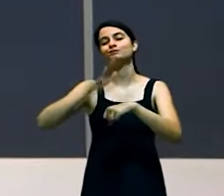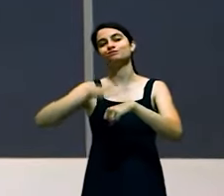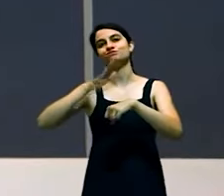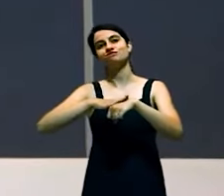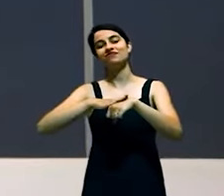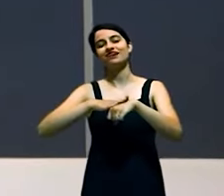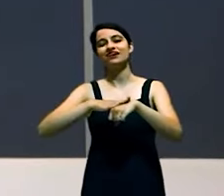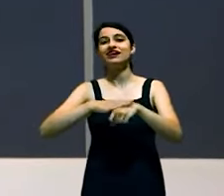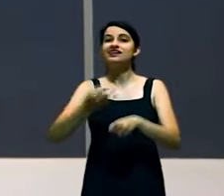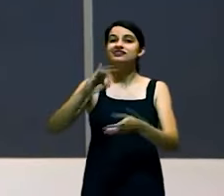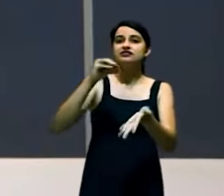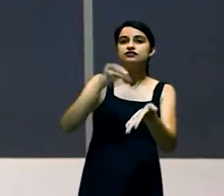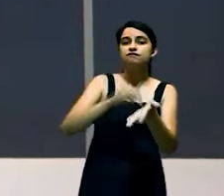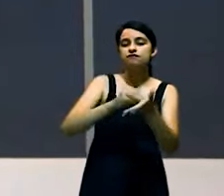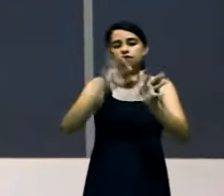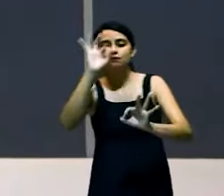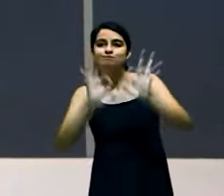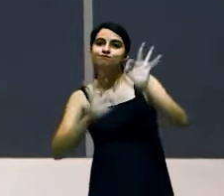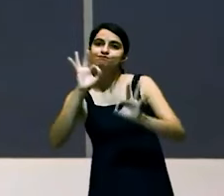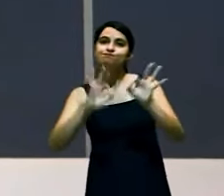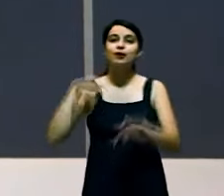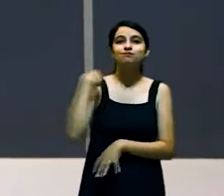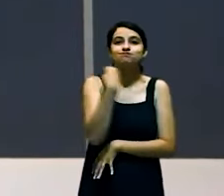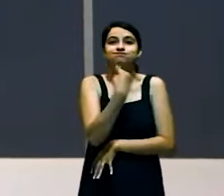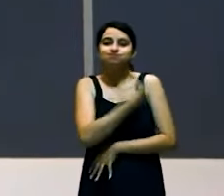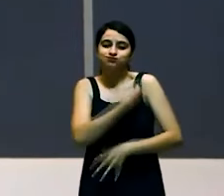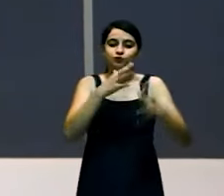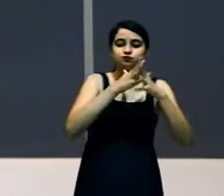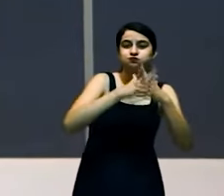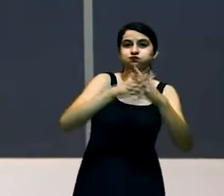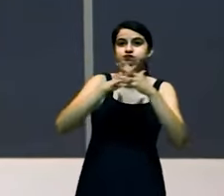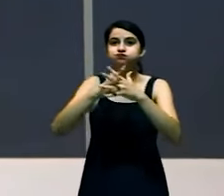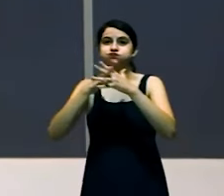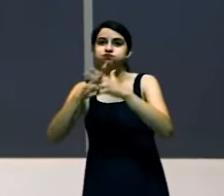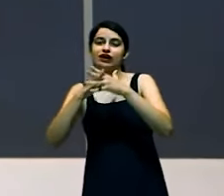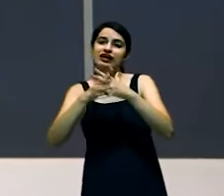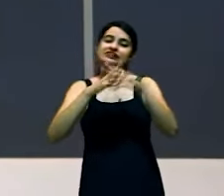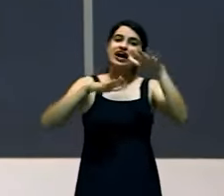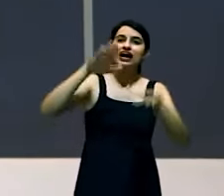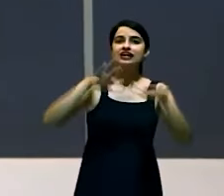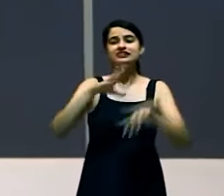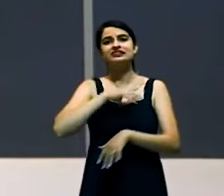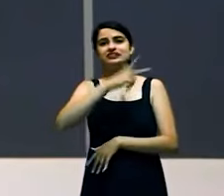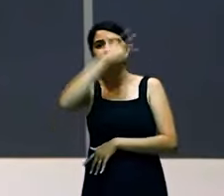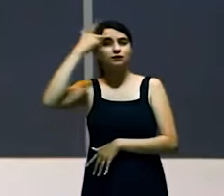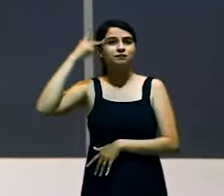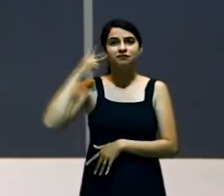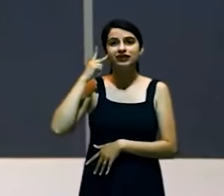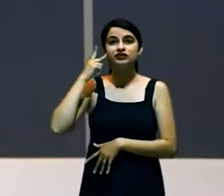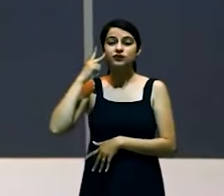nessa importância e prioridade. Tem gente priorizando o trabalho e esquecendo